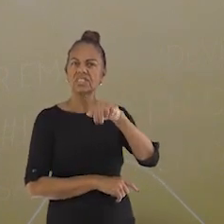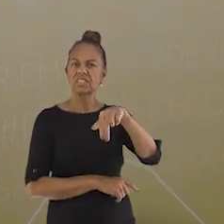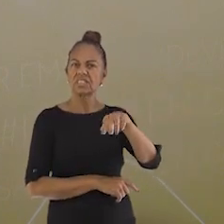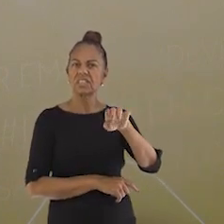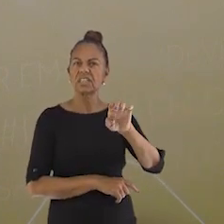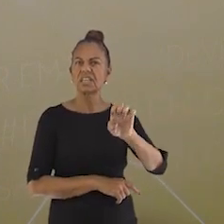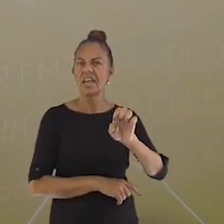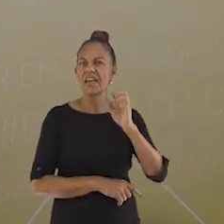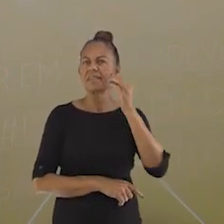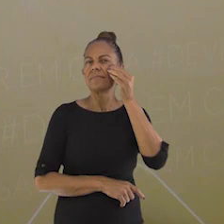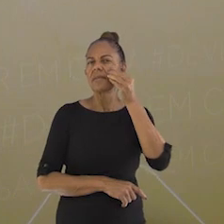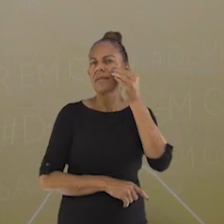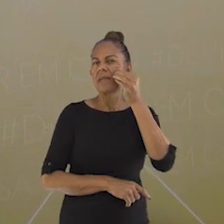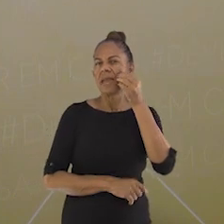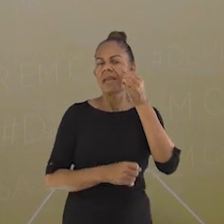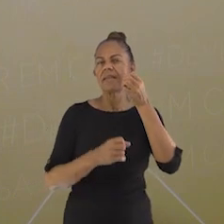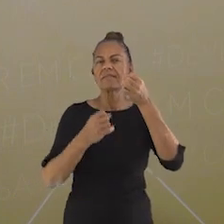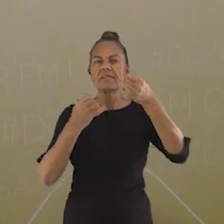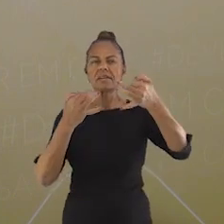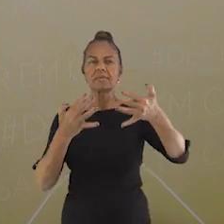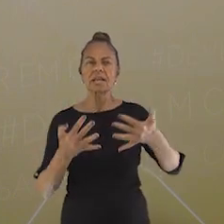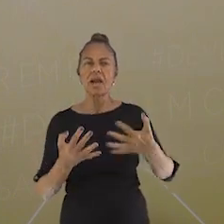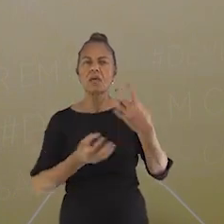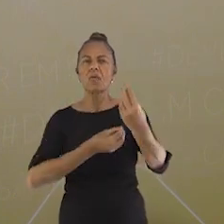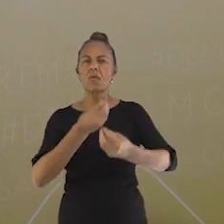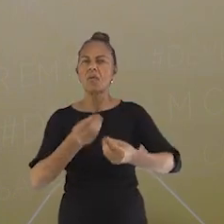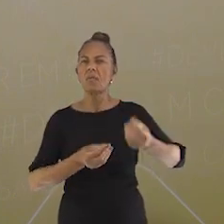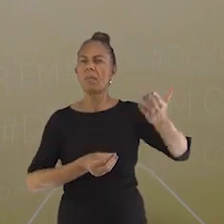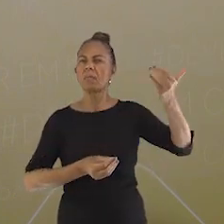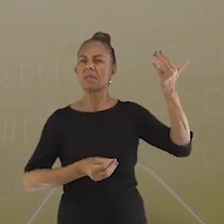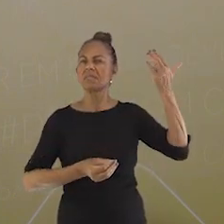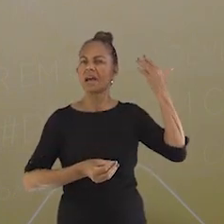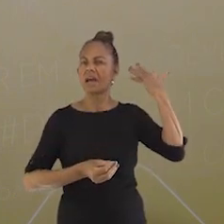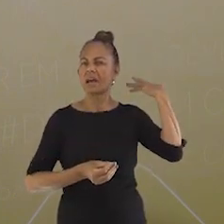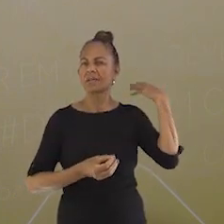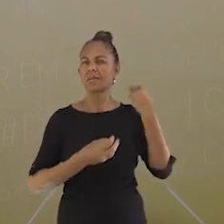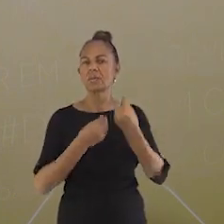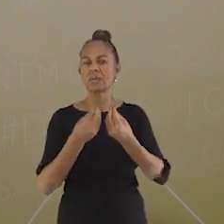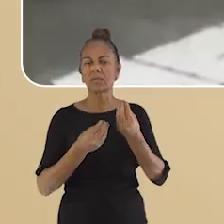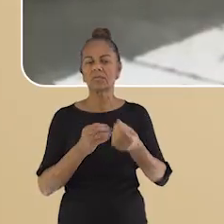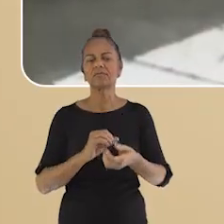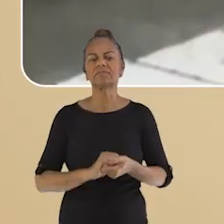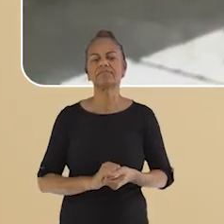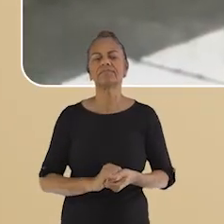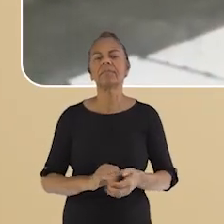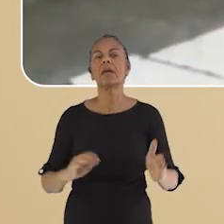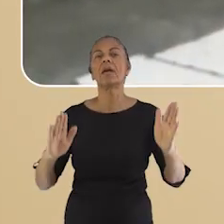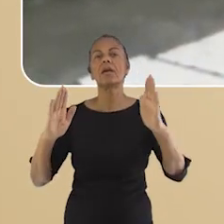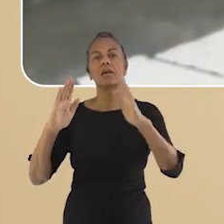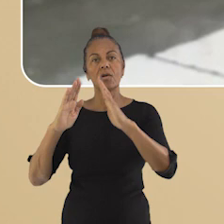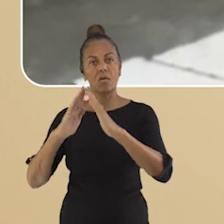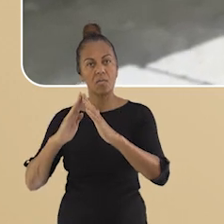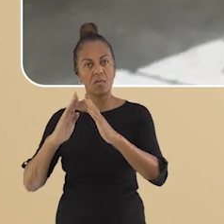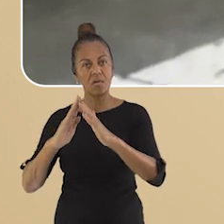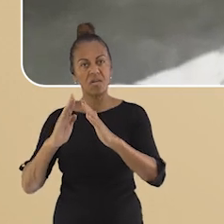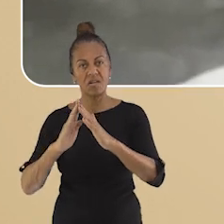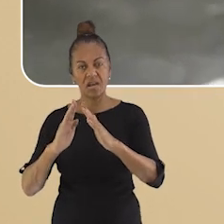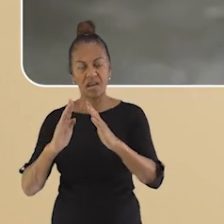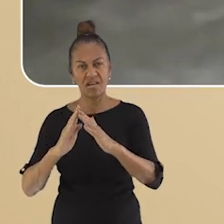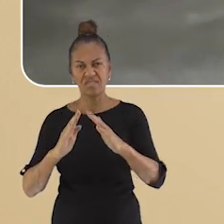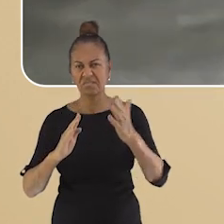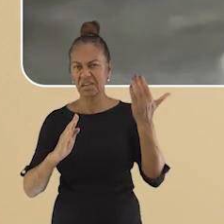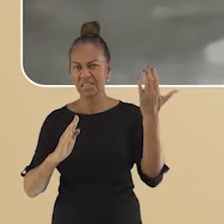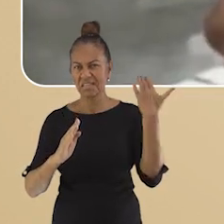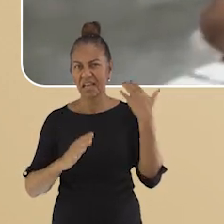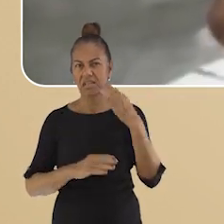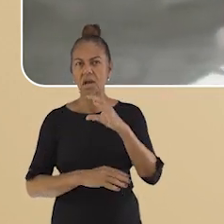pouco de como eram essas áreas antes do aterro. Acompanhem. Eu morava no Cobre de Baixo e